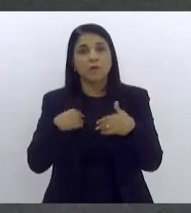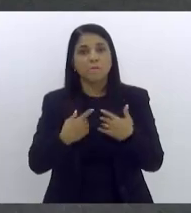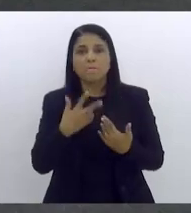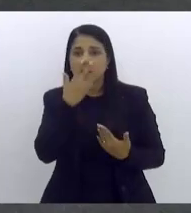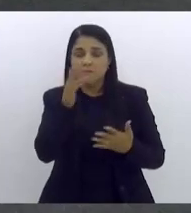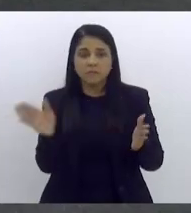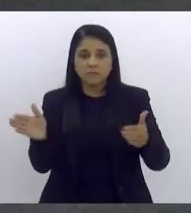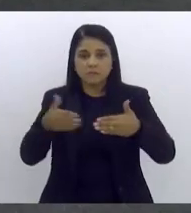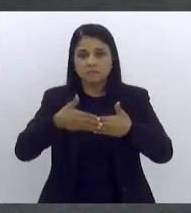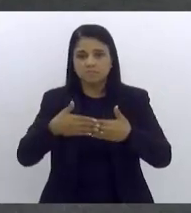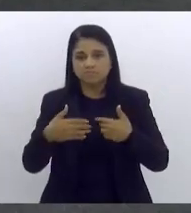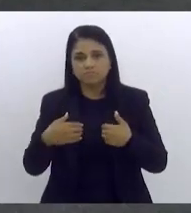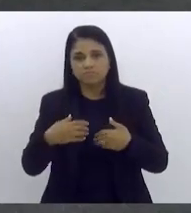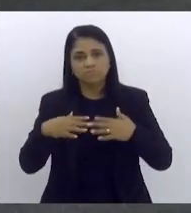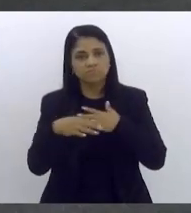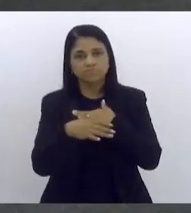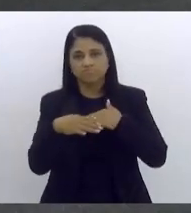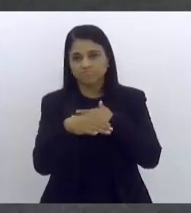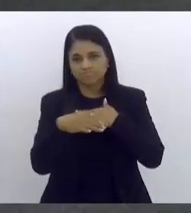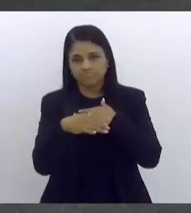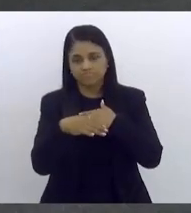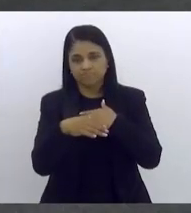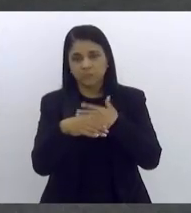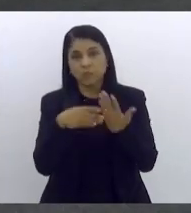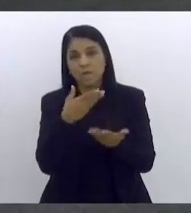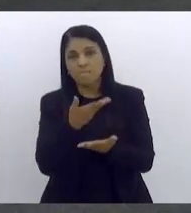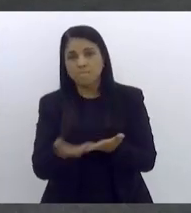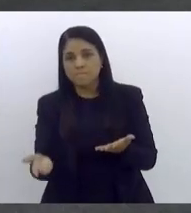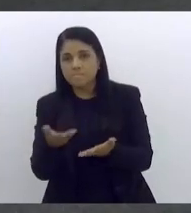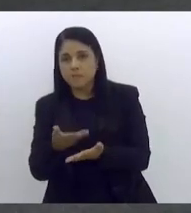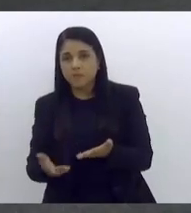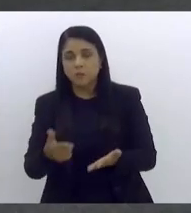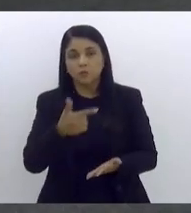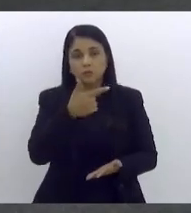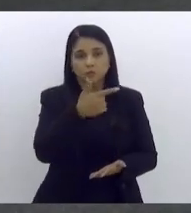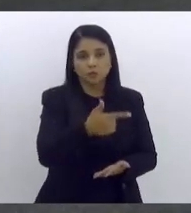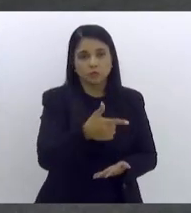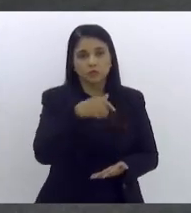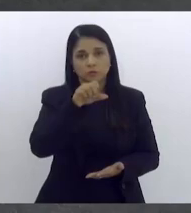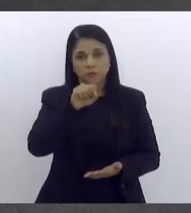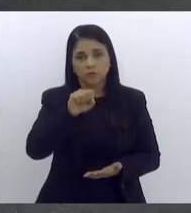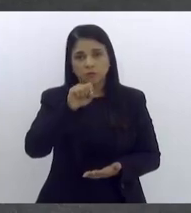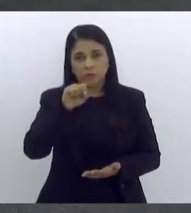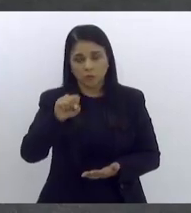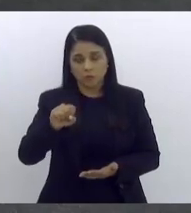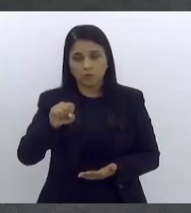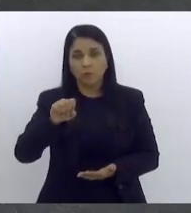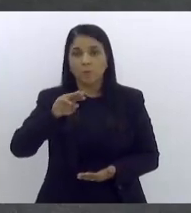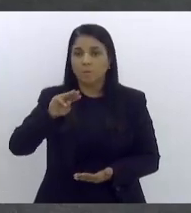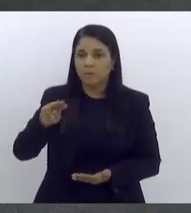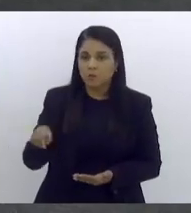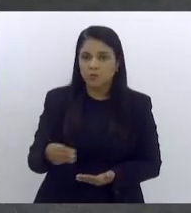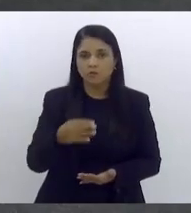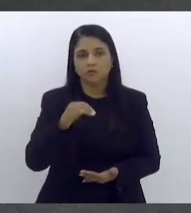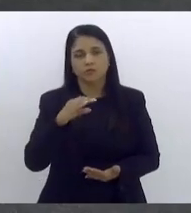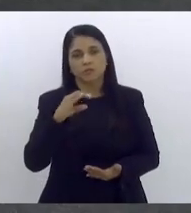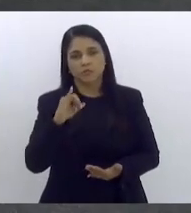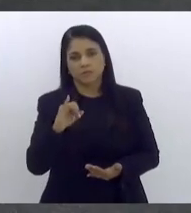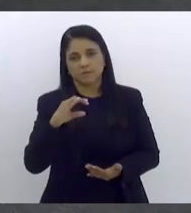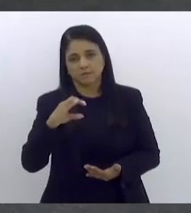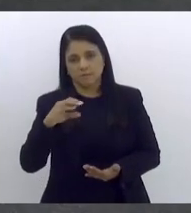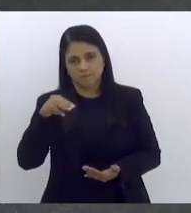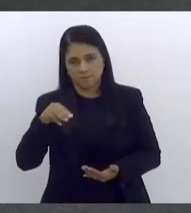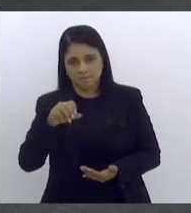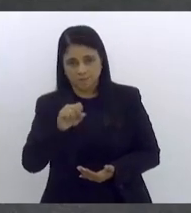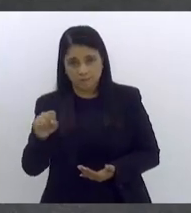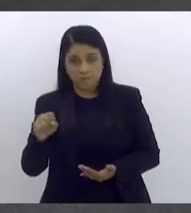fechar. Minha cidade vai fechar. Já perdeu 288 milhões de ICMS. Ora por uma